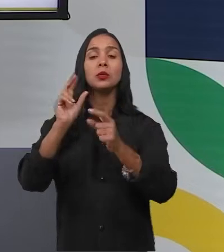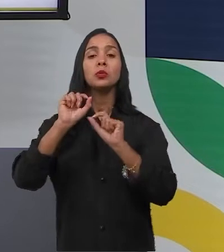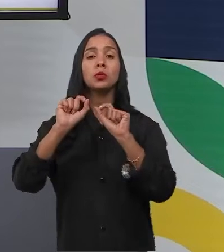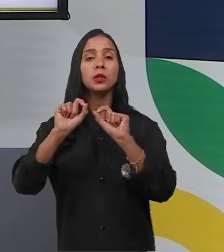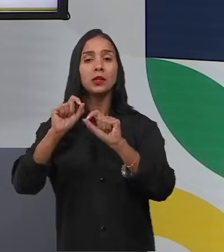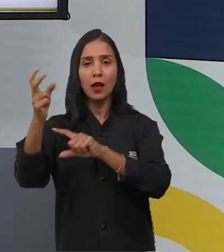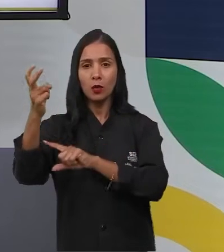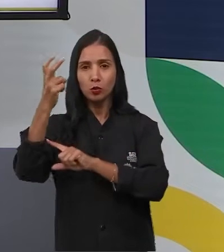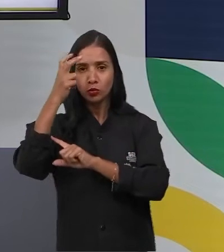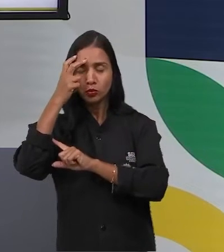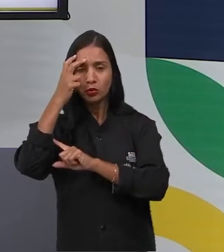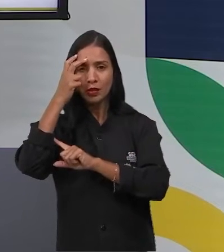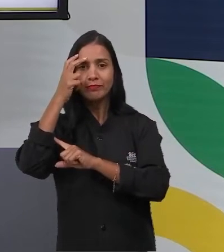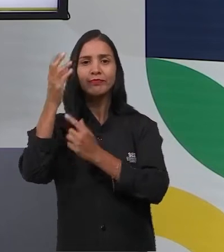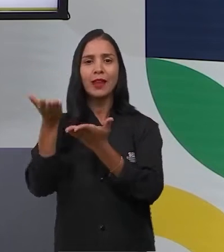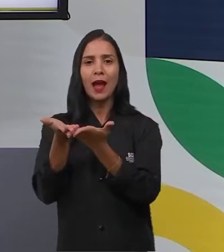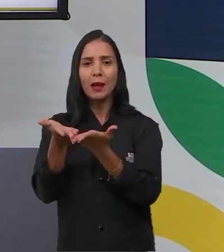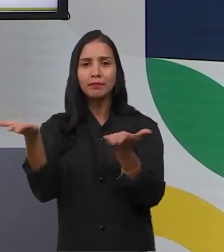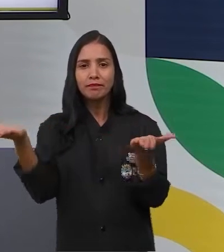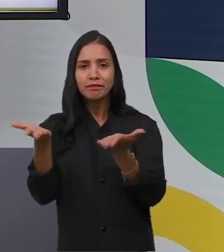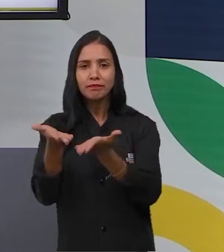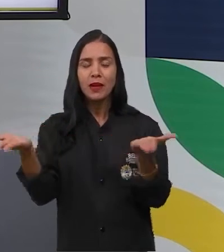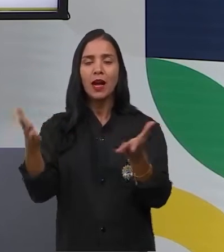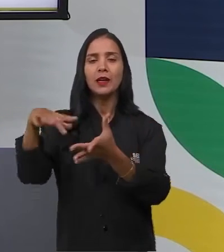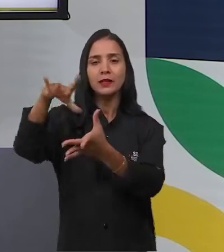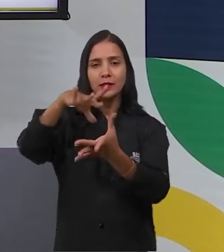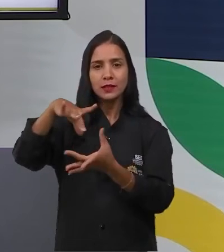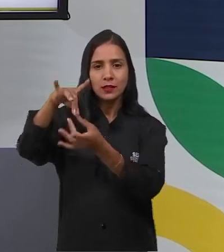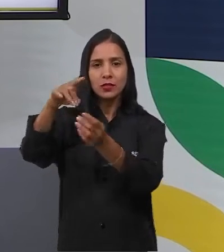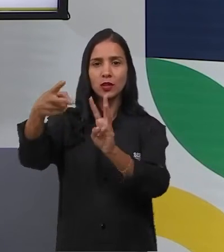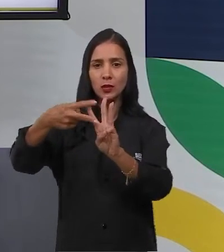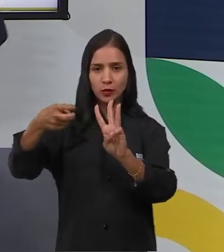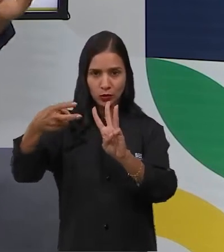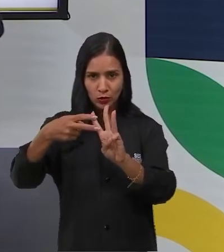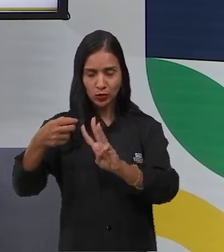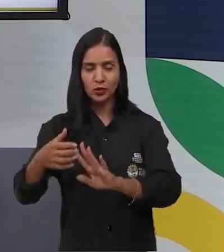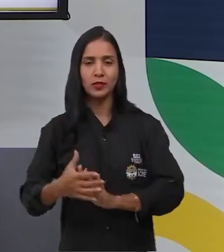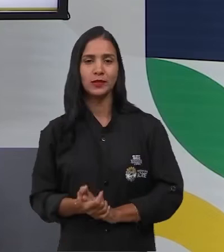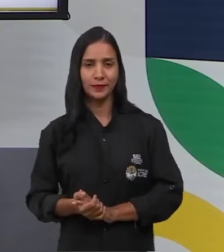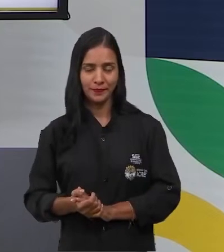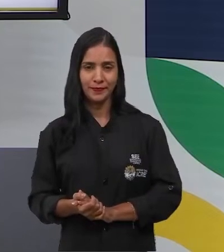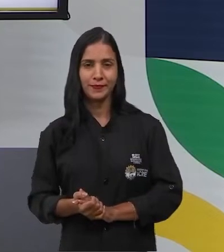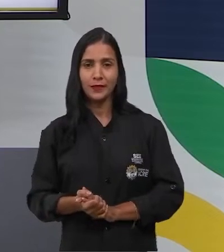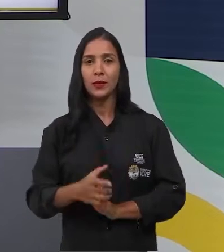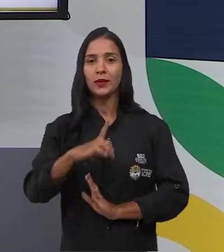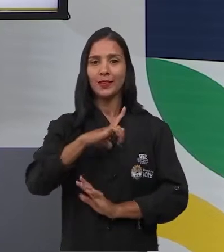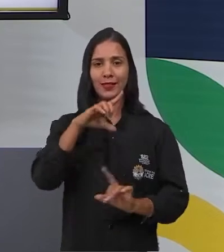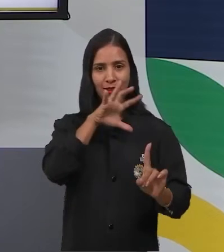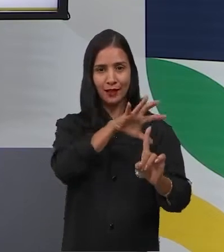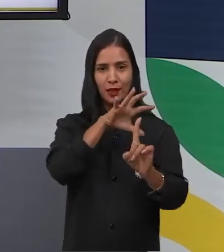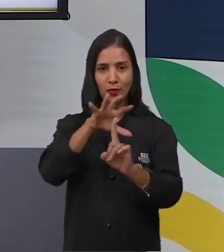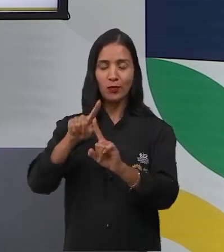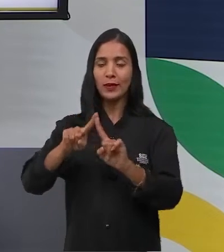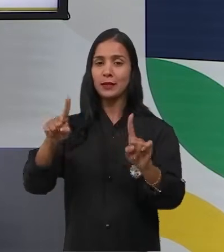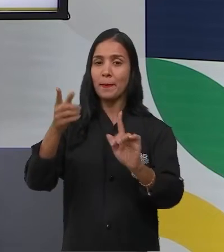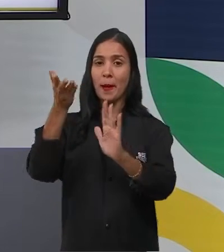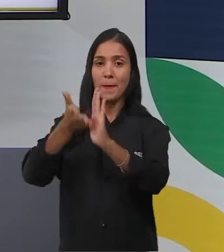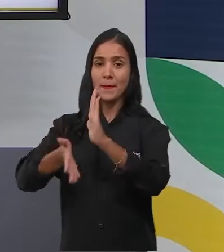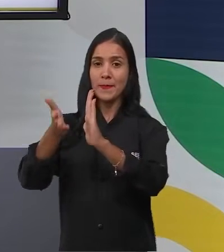perder a raiz, o direcionamento, essa conexão espiritual. Entendeu? Então, é ser influenciado, mas não